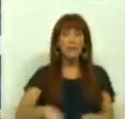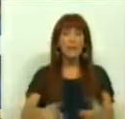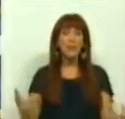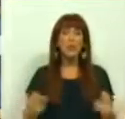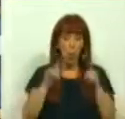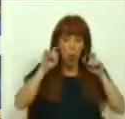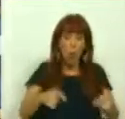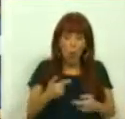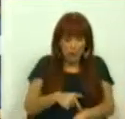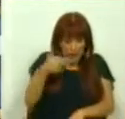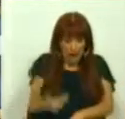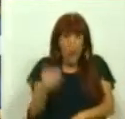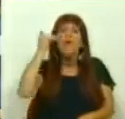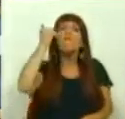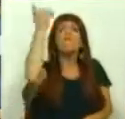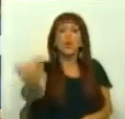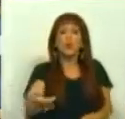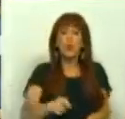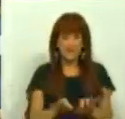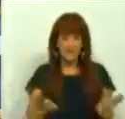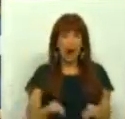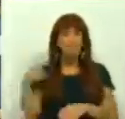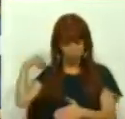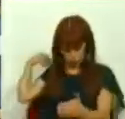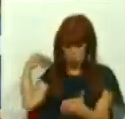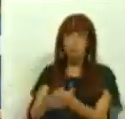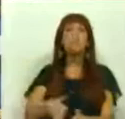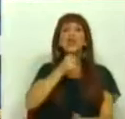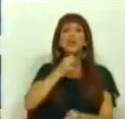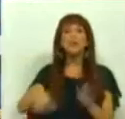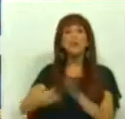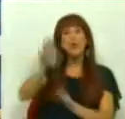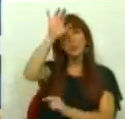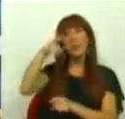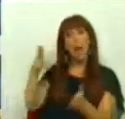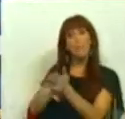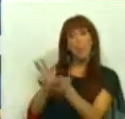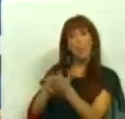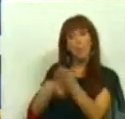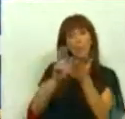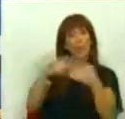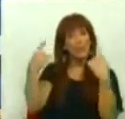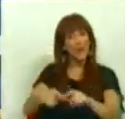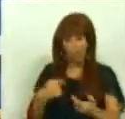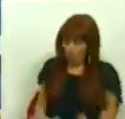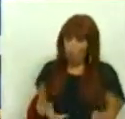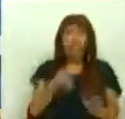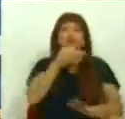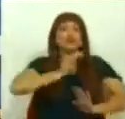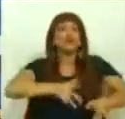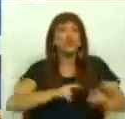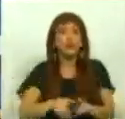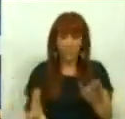sobretudo, controlar o presente e o futuro, como se tem feito com os dispositivos legais que o Governo tem aprovado e de que aqui hoje já se